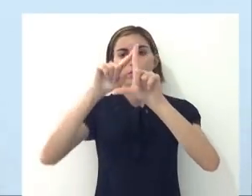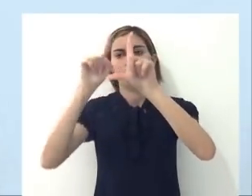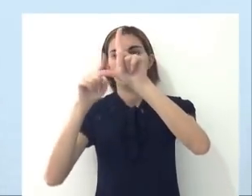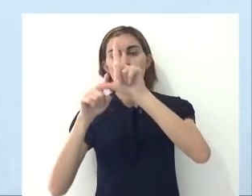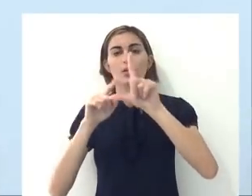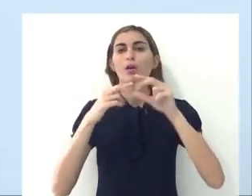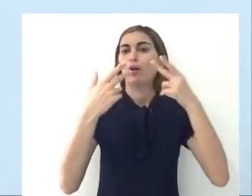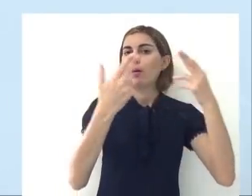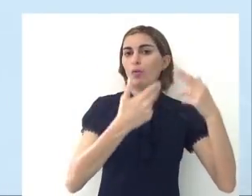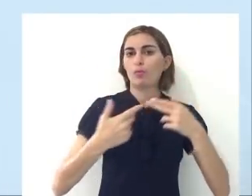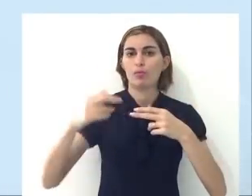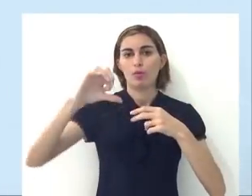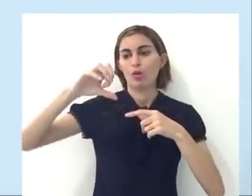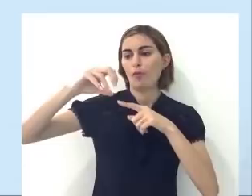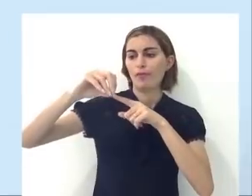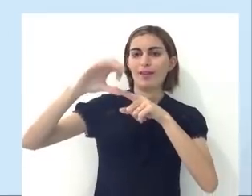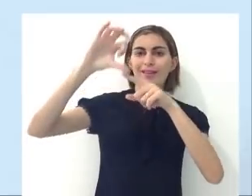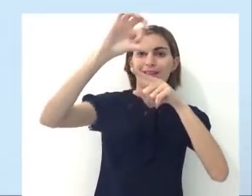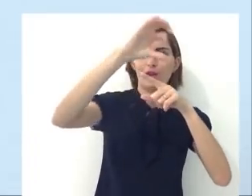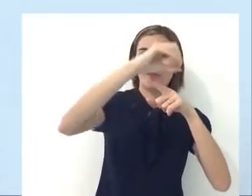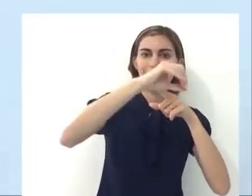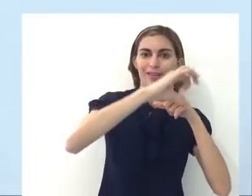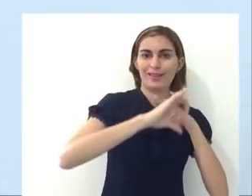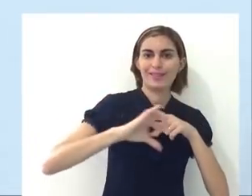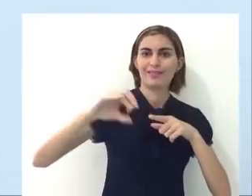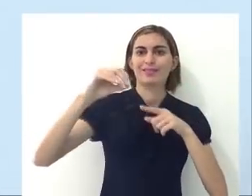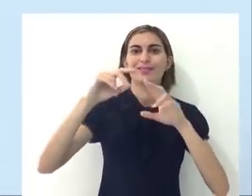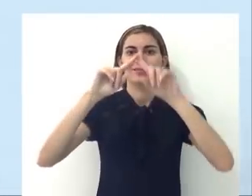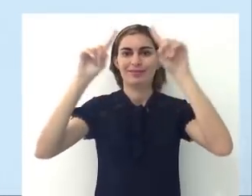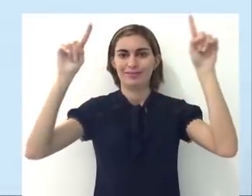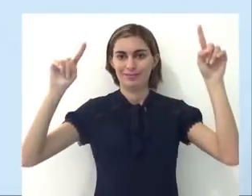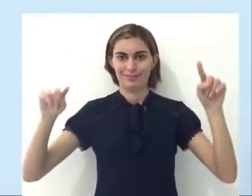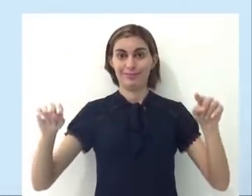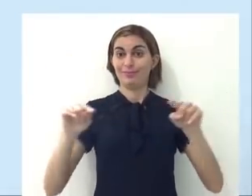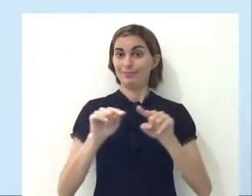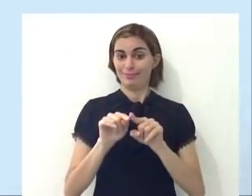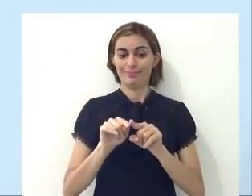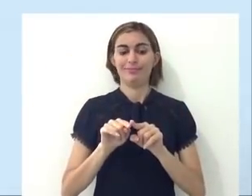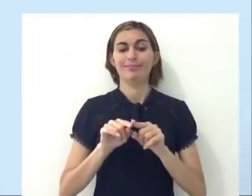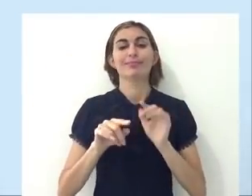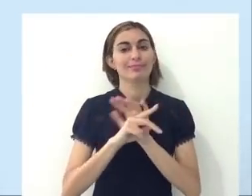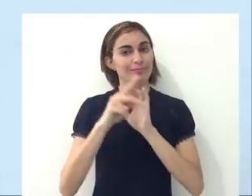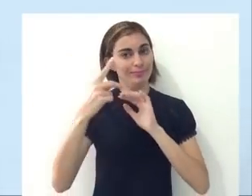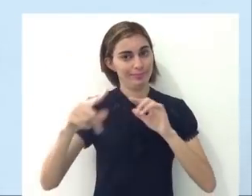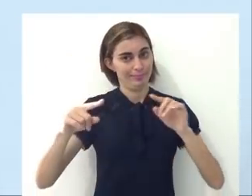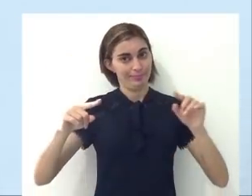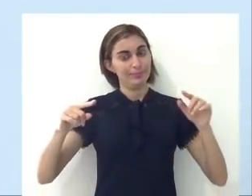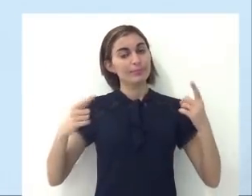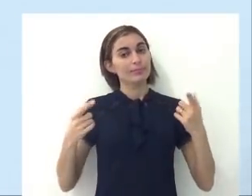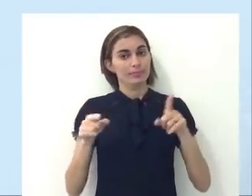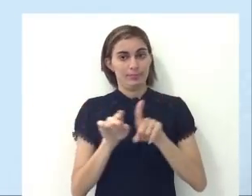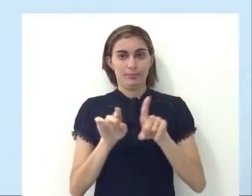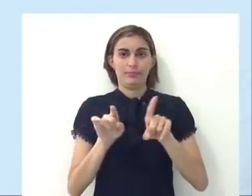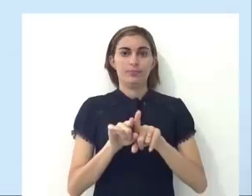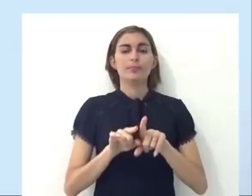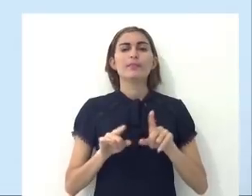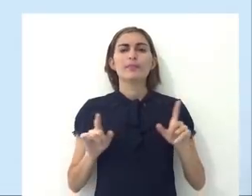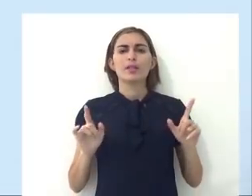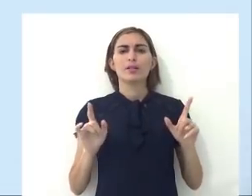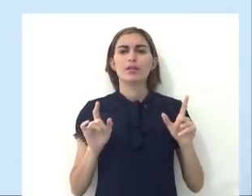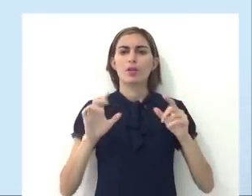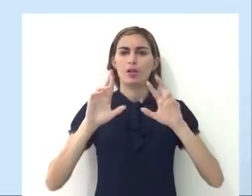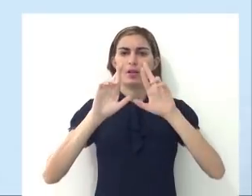quadrado são de 90 graus, são ângulos retos. Então, as propriedades dos paralelogramos e a